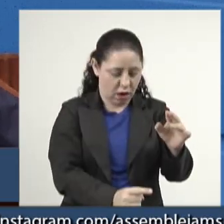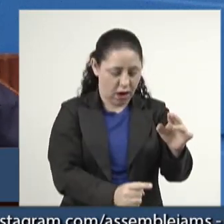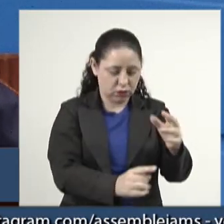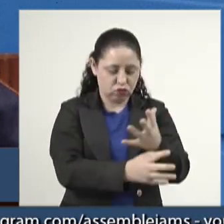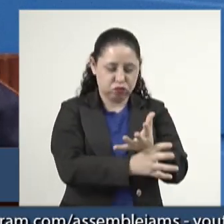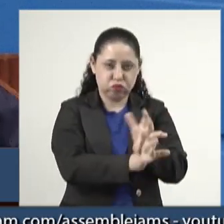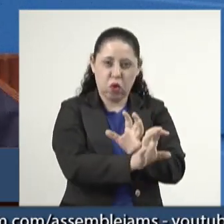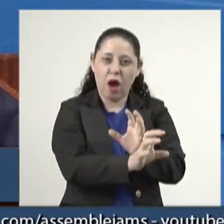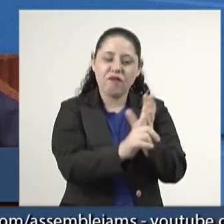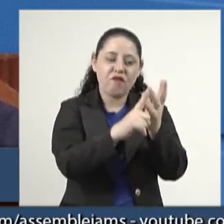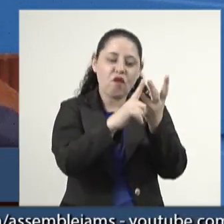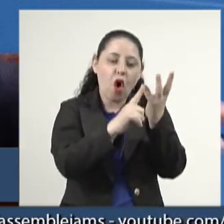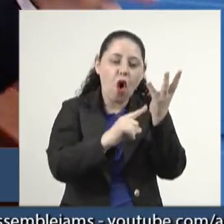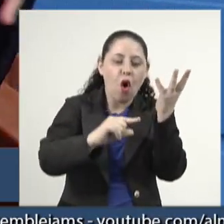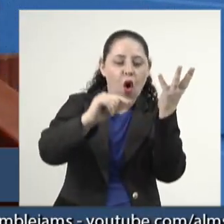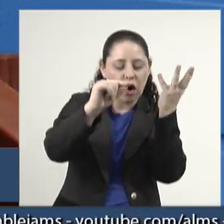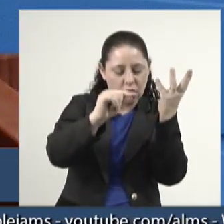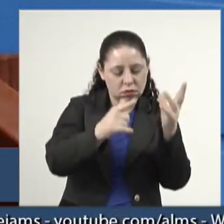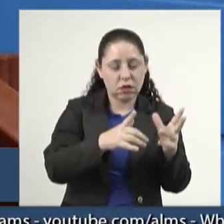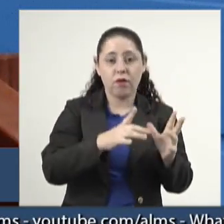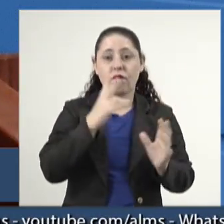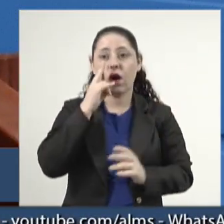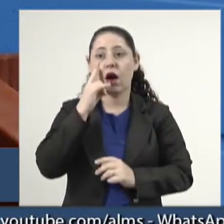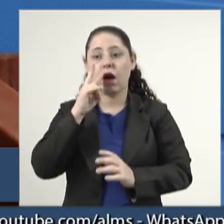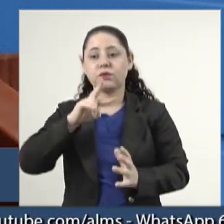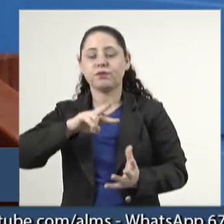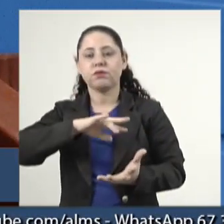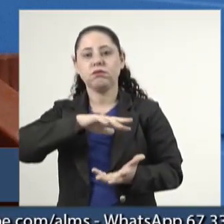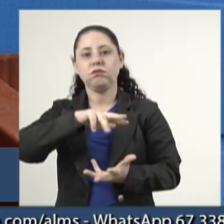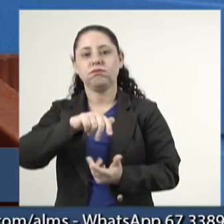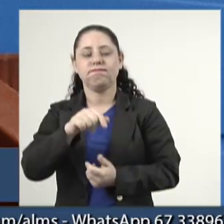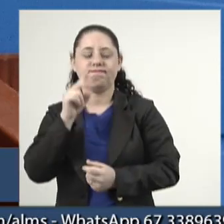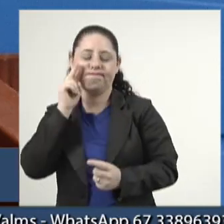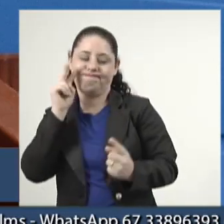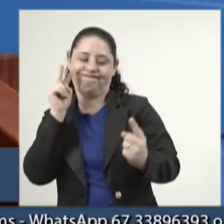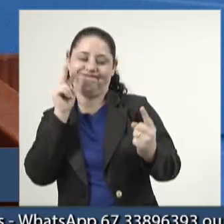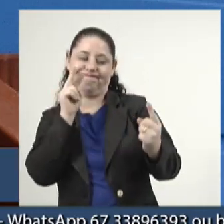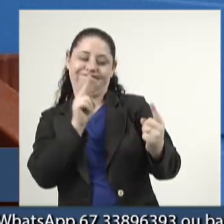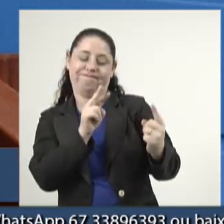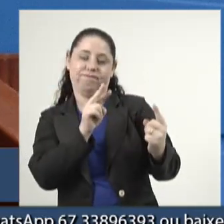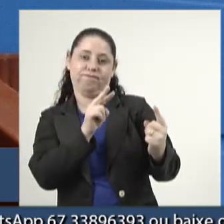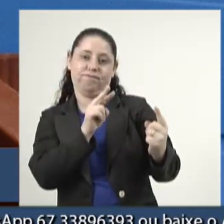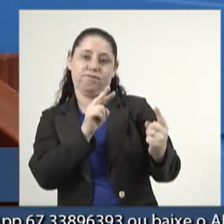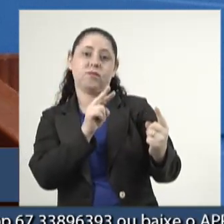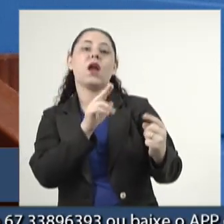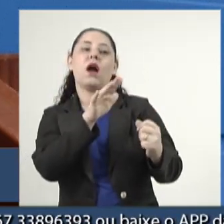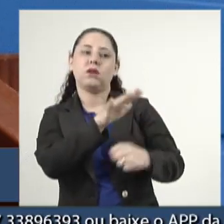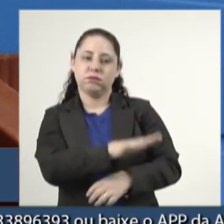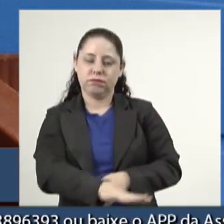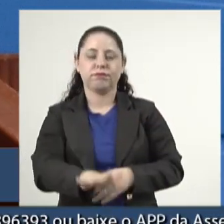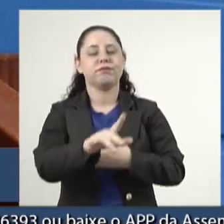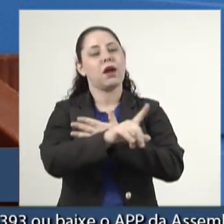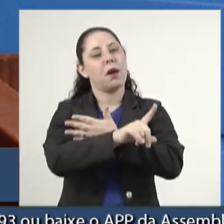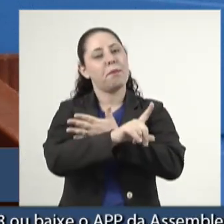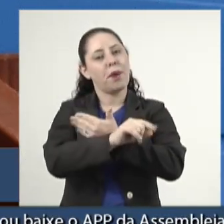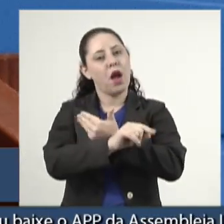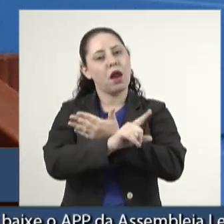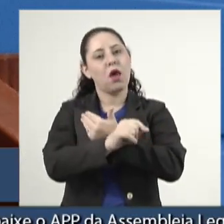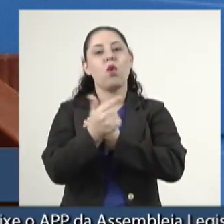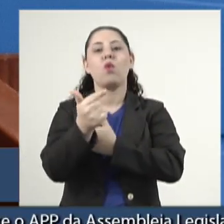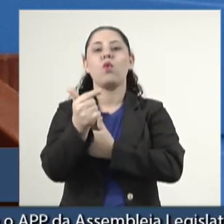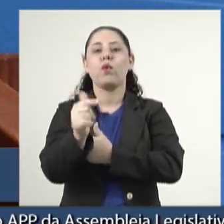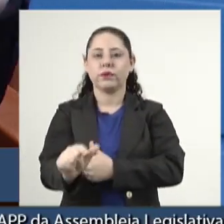vejo que o mundo todo esteve olhando, né, para a região do Pantanal. Mais